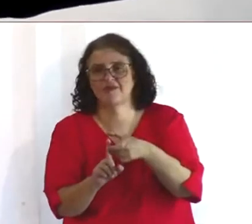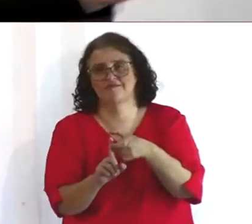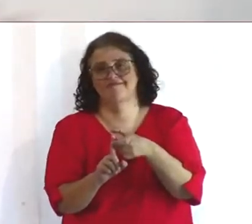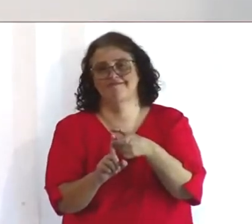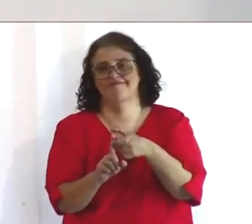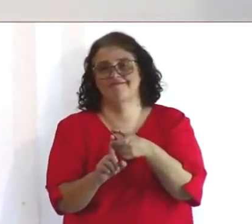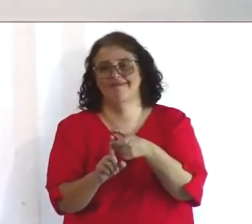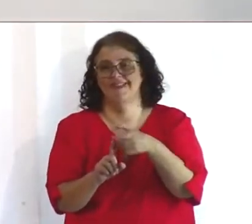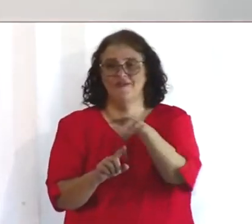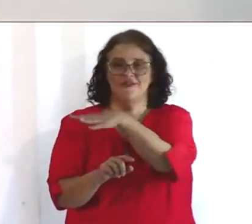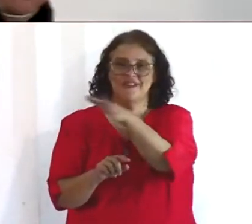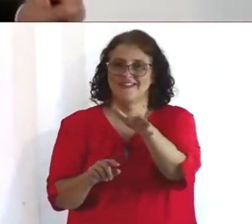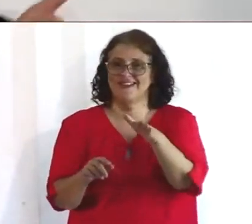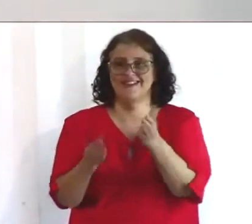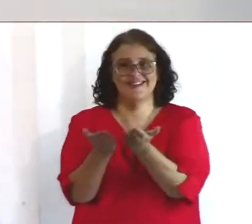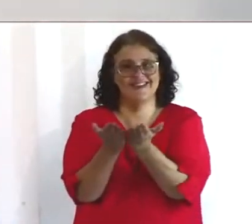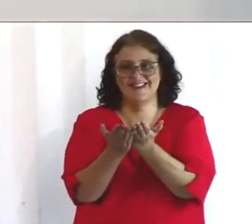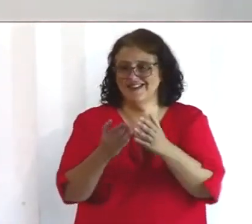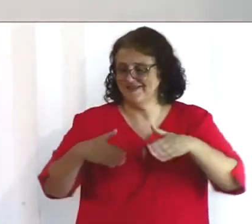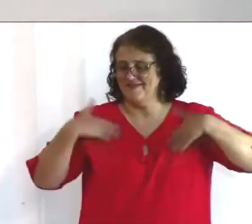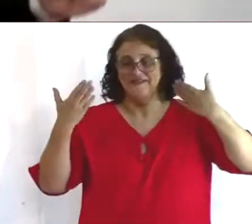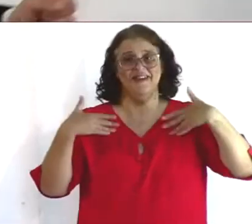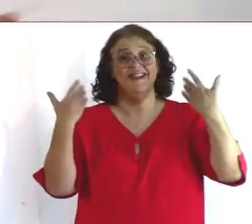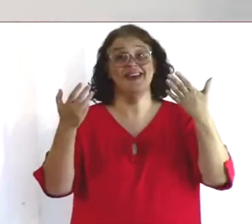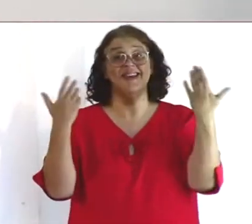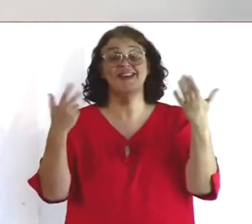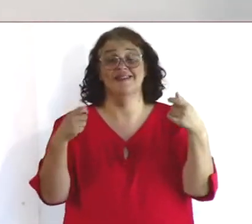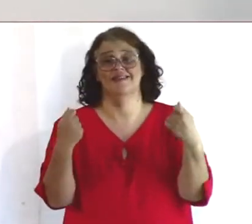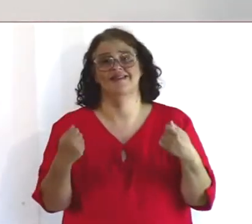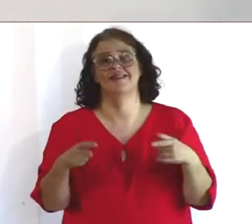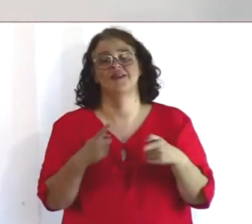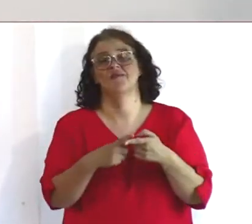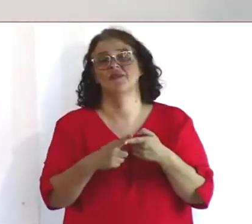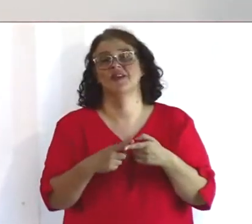serão possessos pelo diabo jamais.